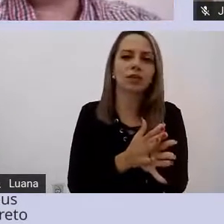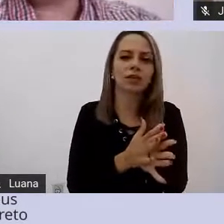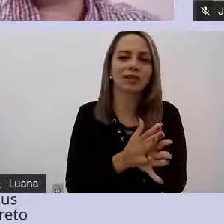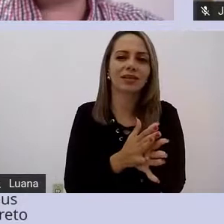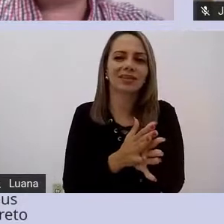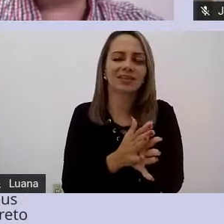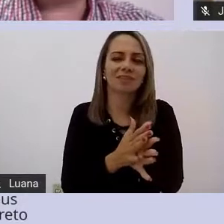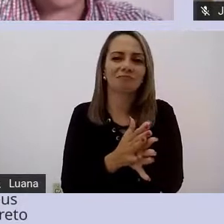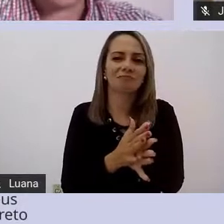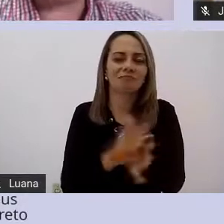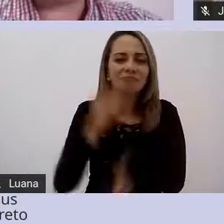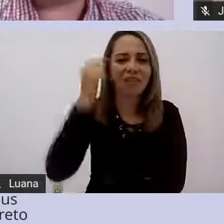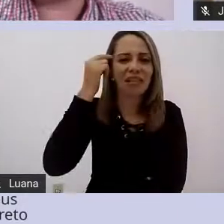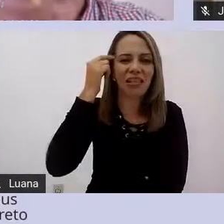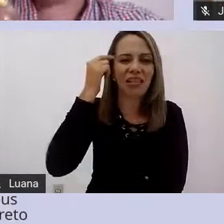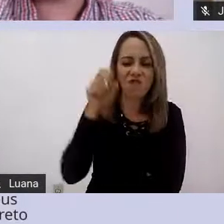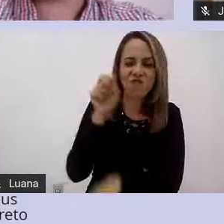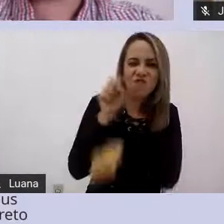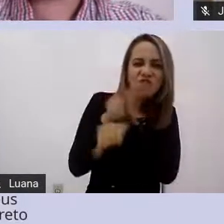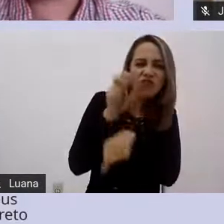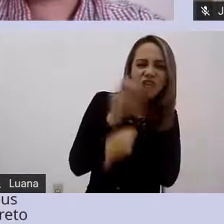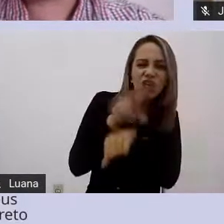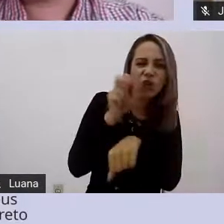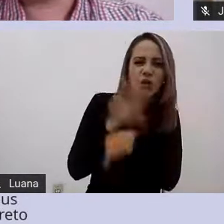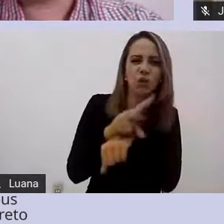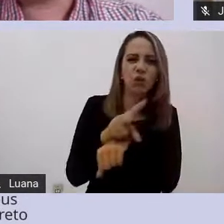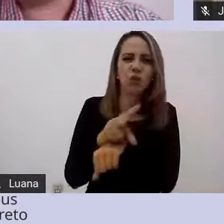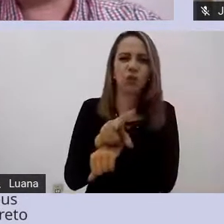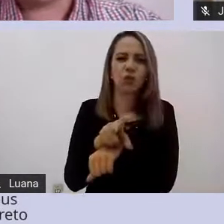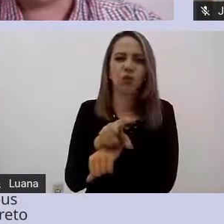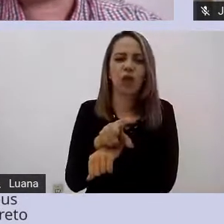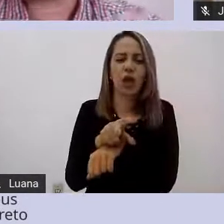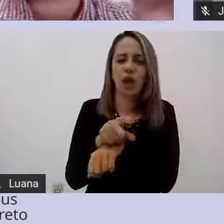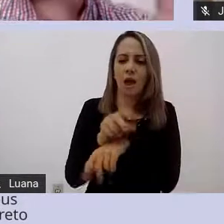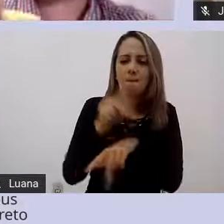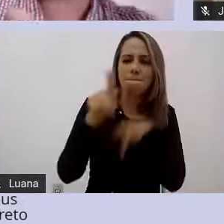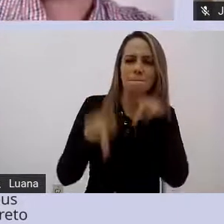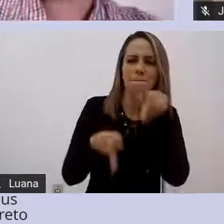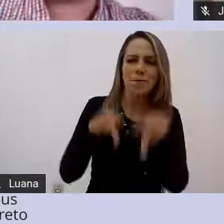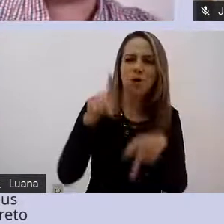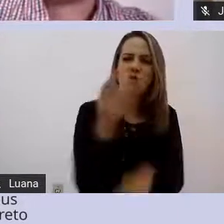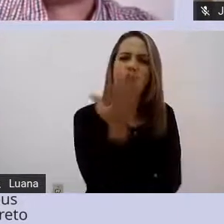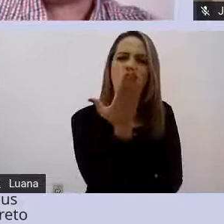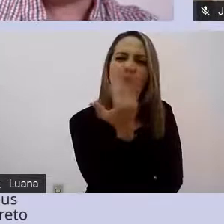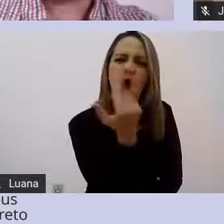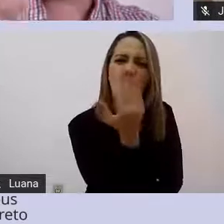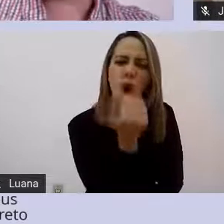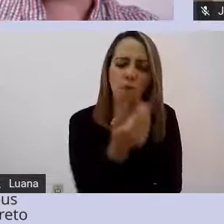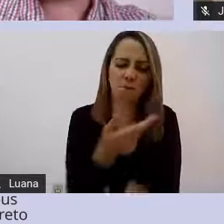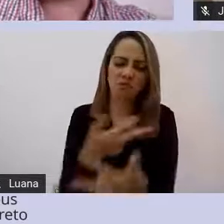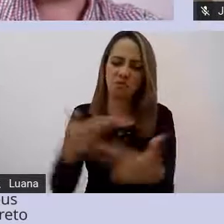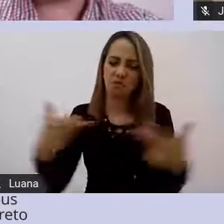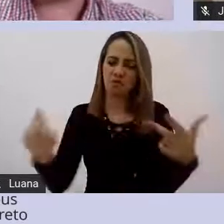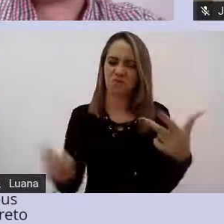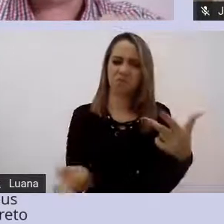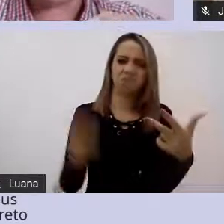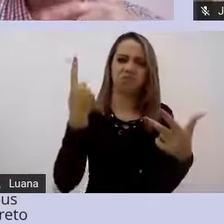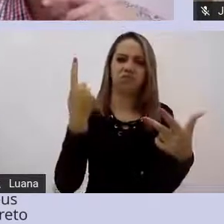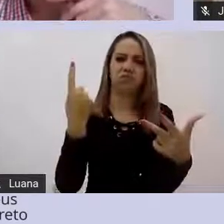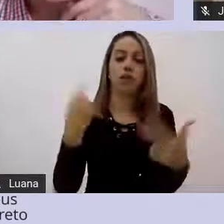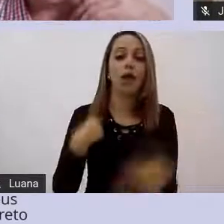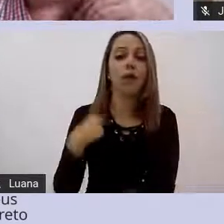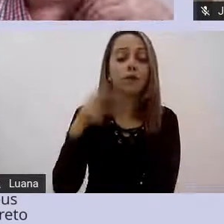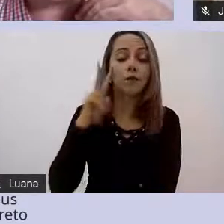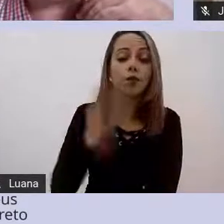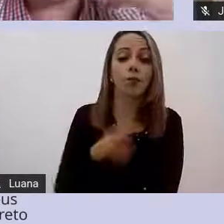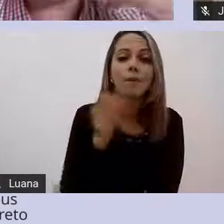o vírus que veio do hábito de um certo povo comer ou deixar de comer. Hoje mesmo eu vi uma piada